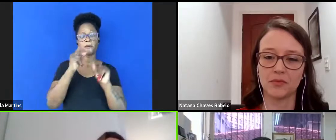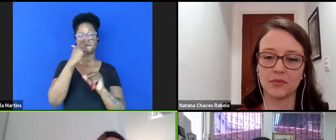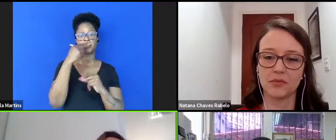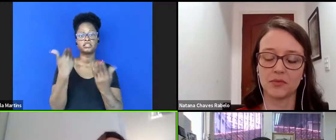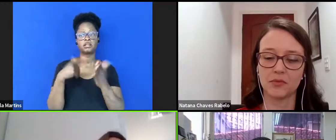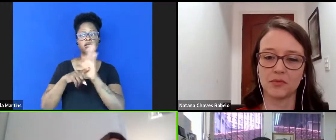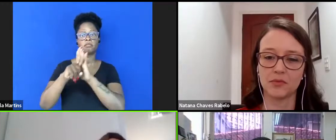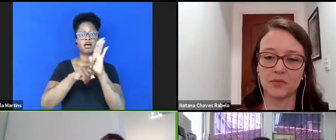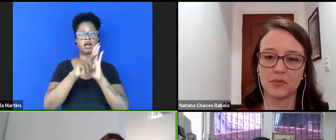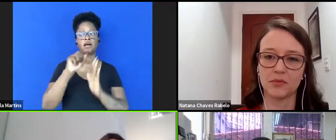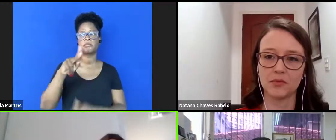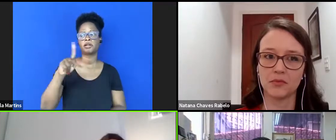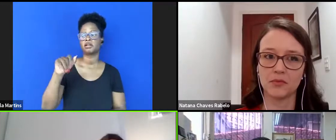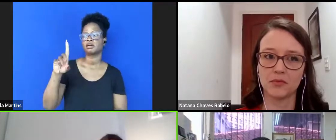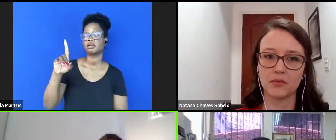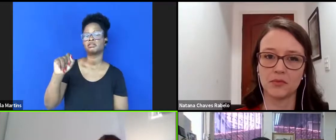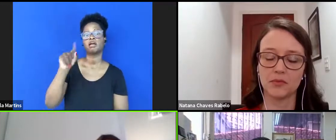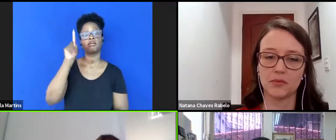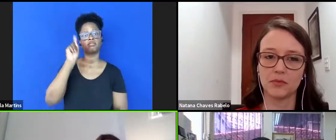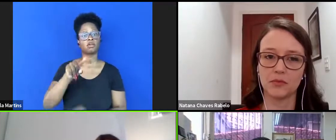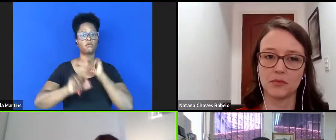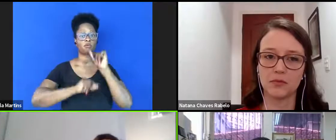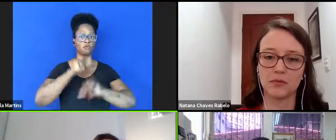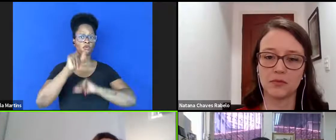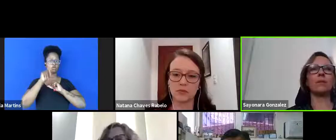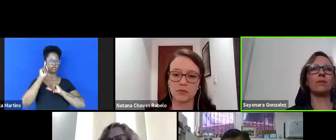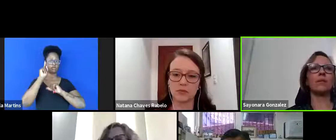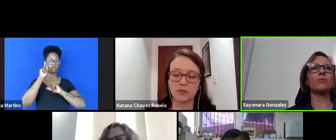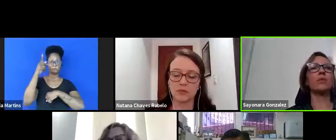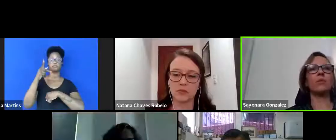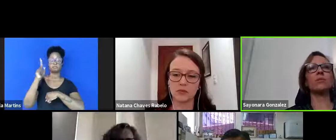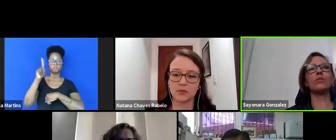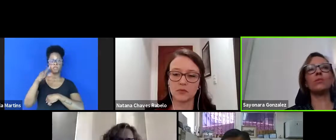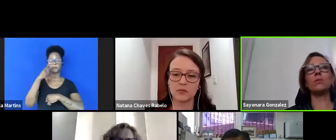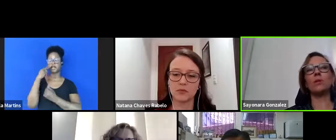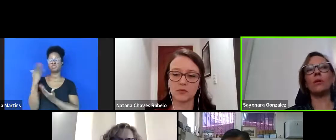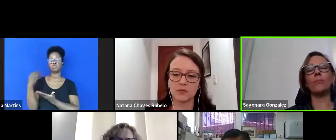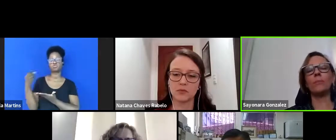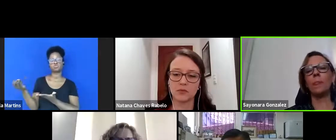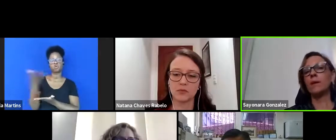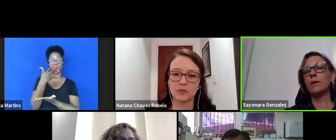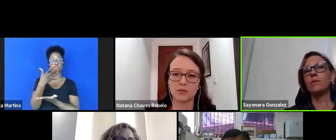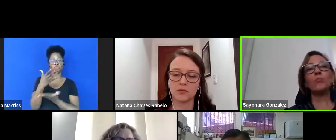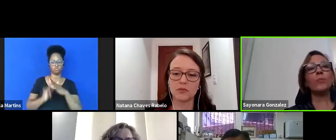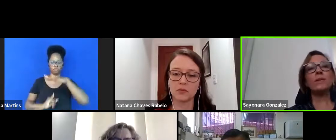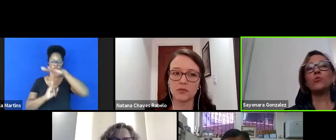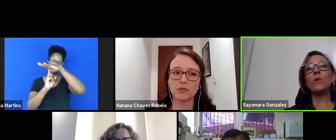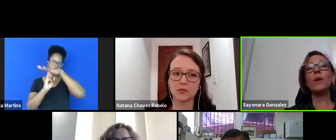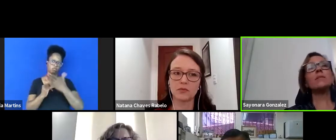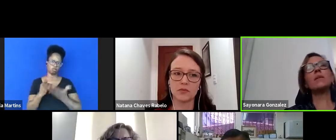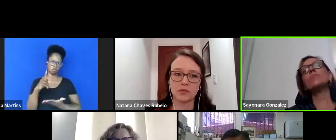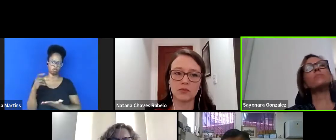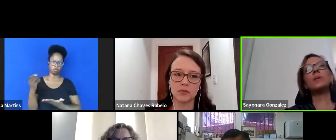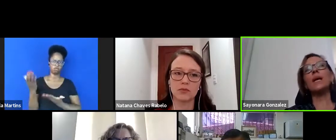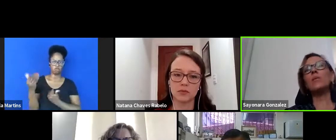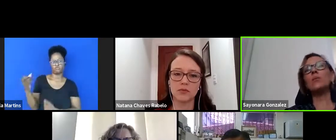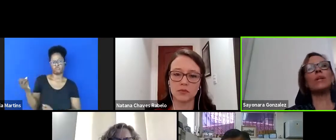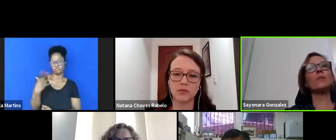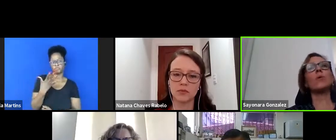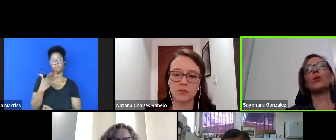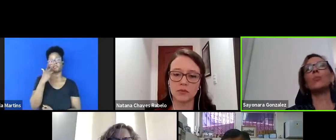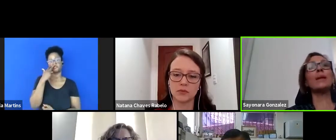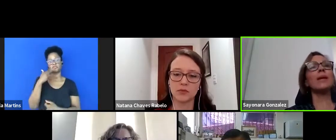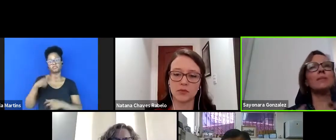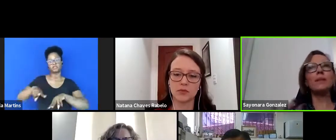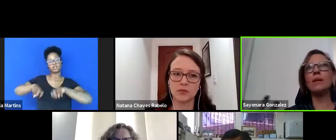pesquisa aplicada, que é uma pós-graduação que é jovem dentro da nossa instituição. Então, é um momento de coração